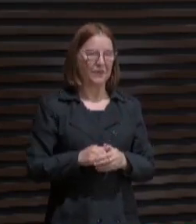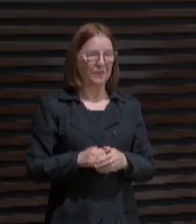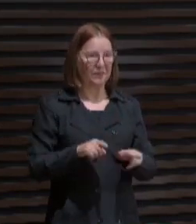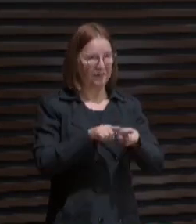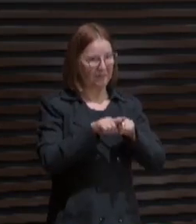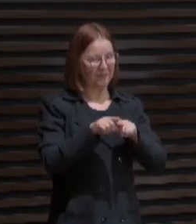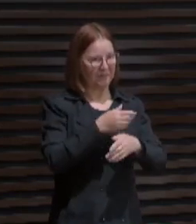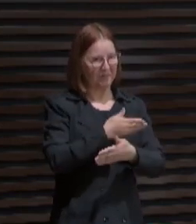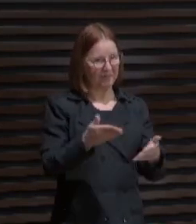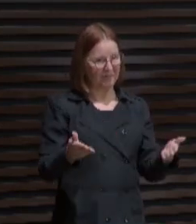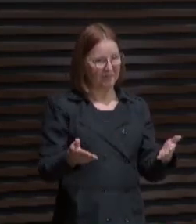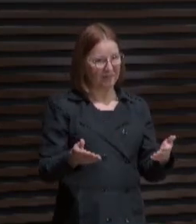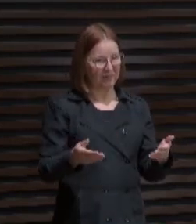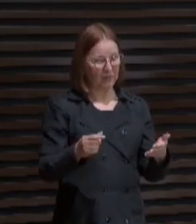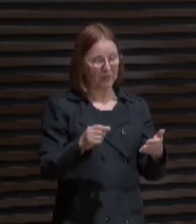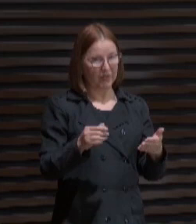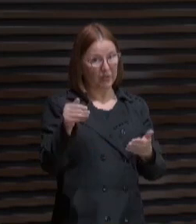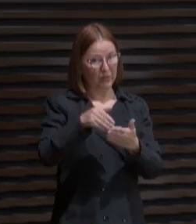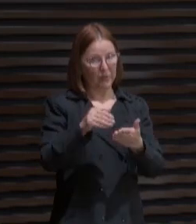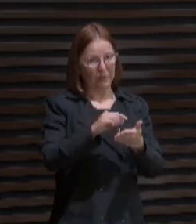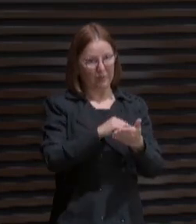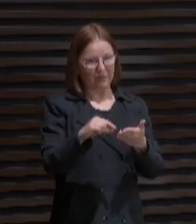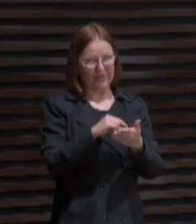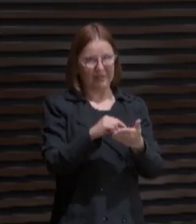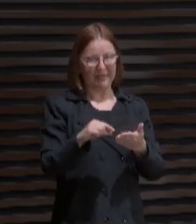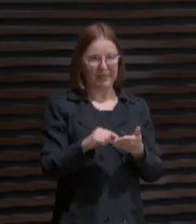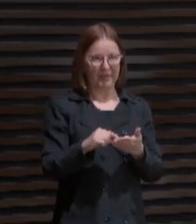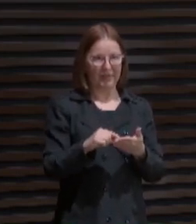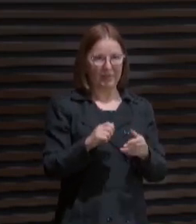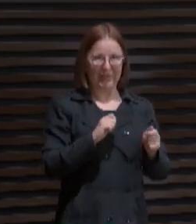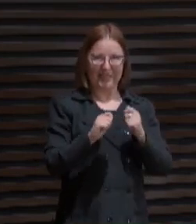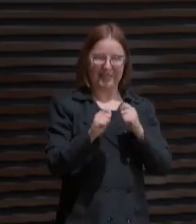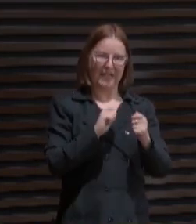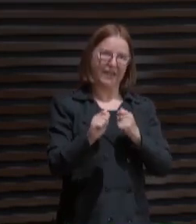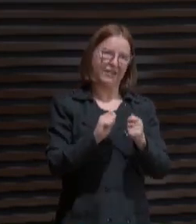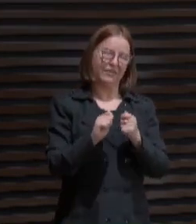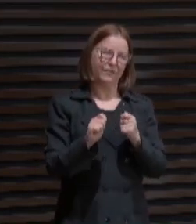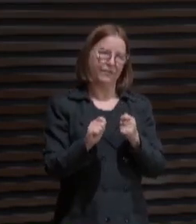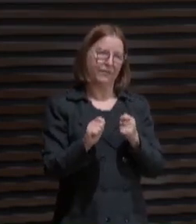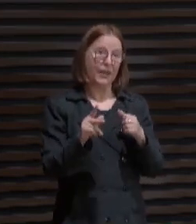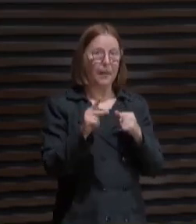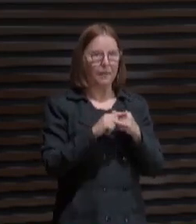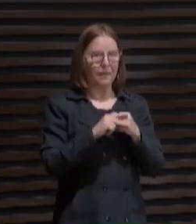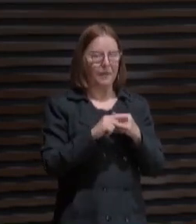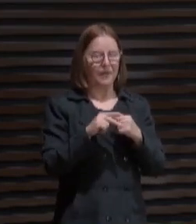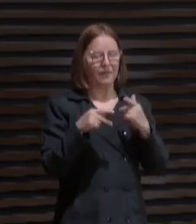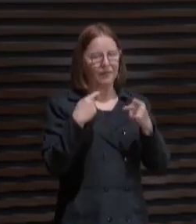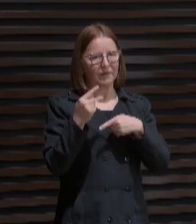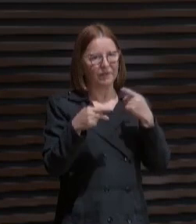irmãos, nesse último versículo, que é o início do livro de Atos, Pedro descreve